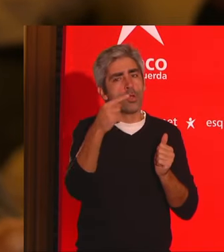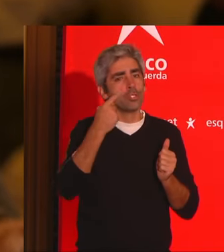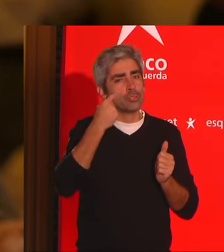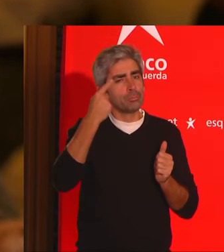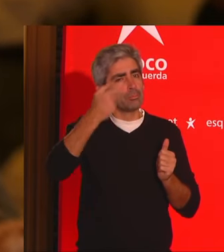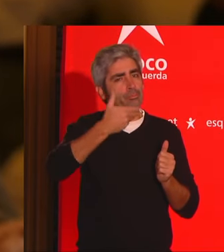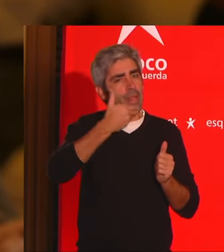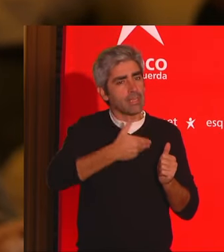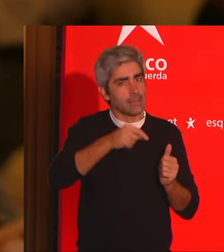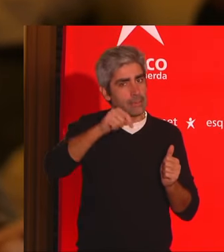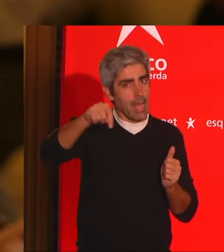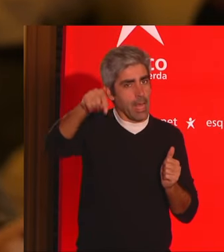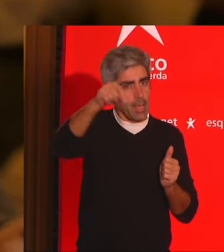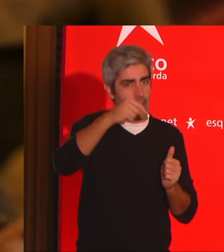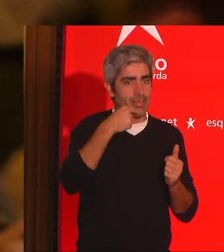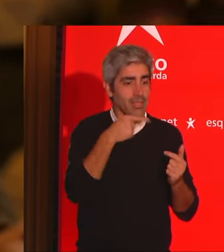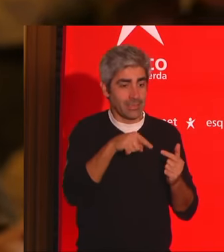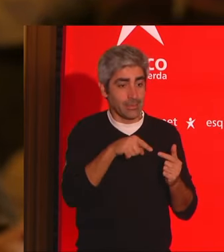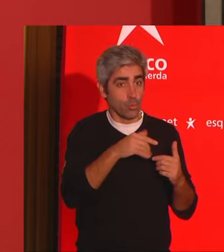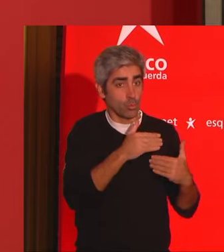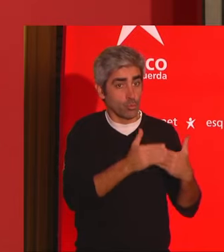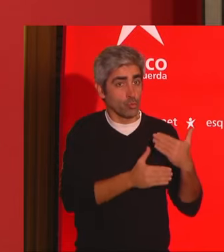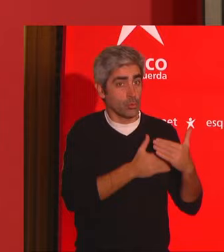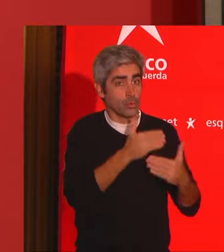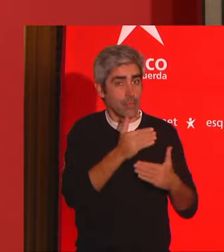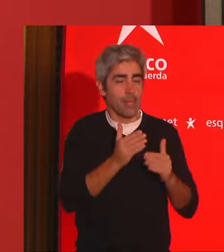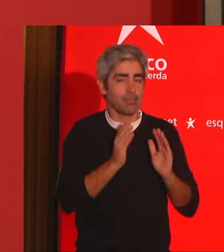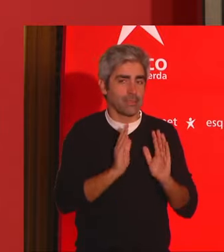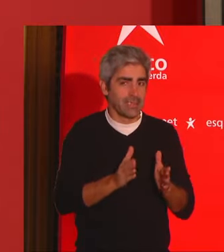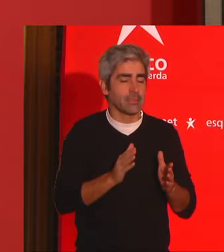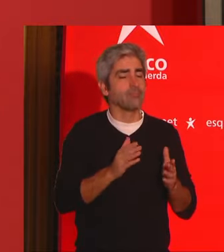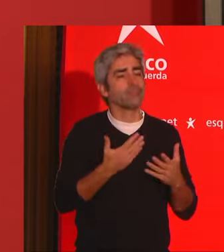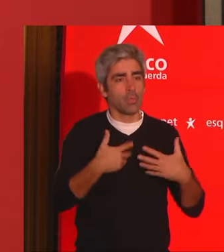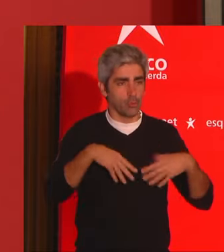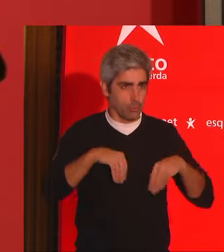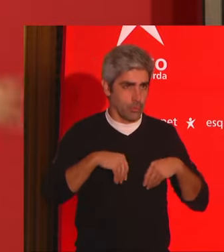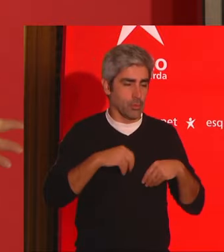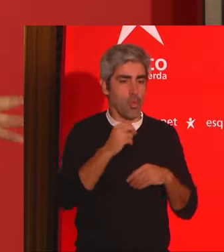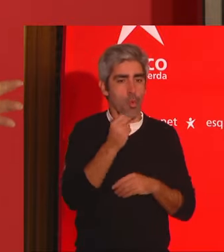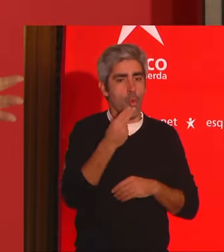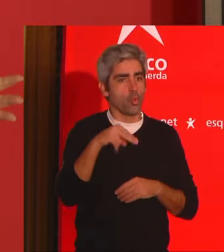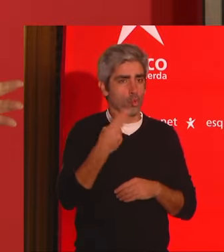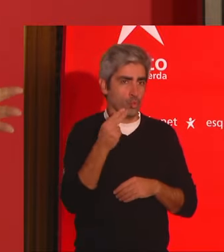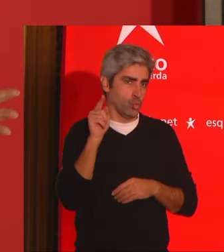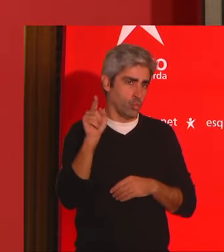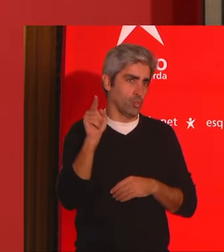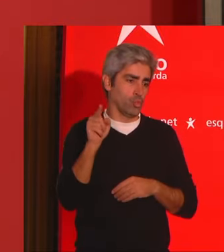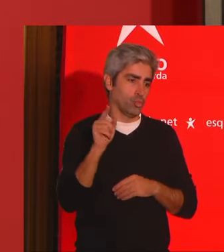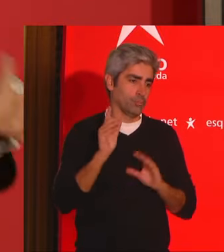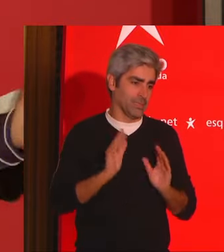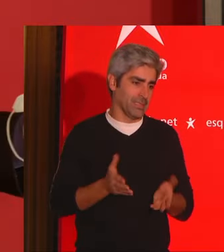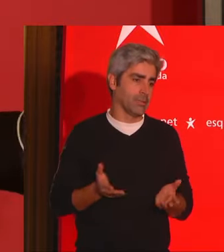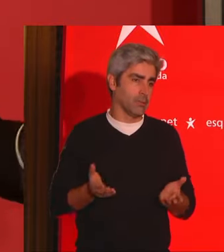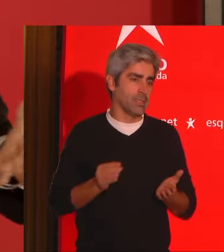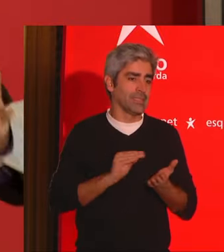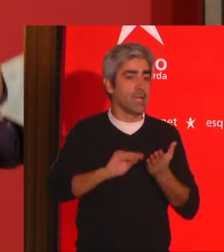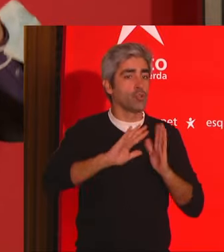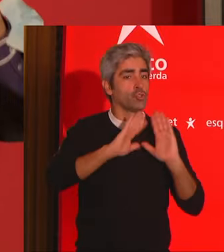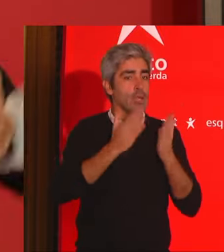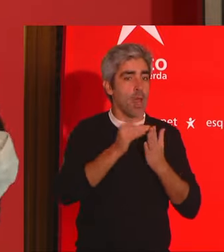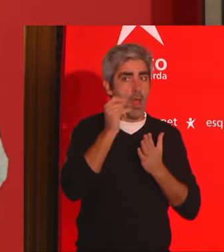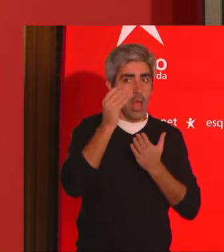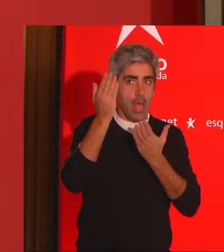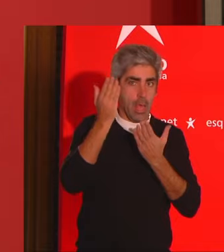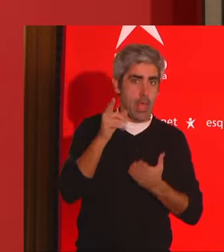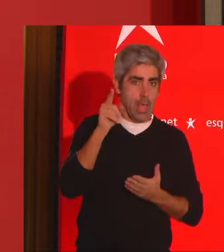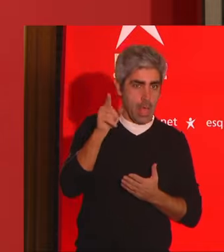especialistas que dizem que este é um processo que tem que ser assumido pelas Nações Unidas. Nós temos um secretário-geral